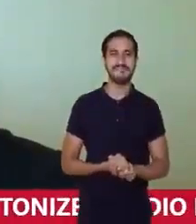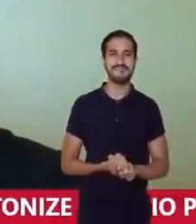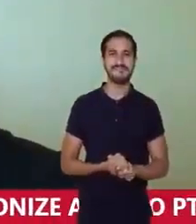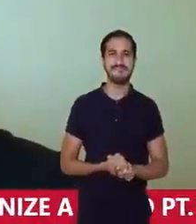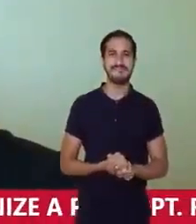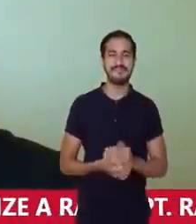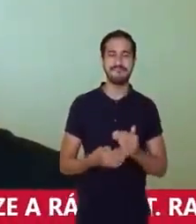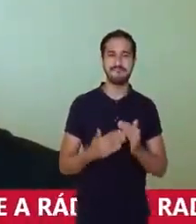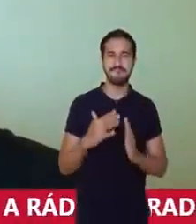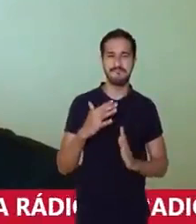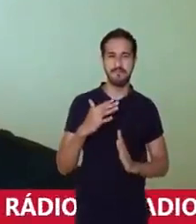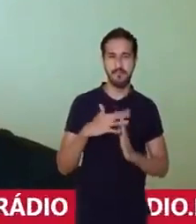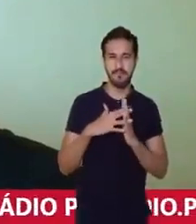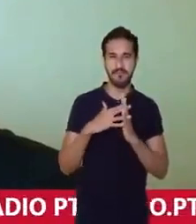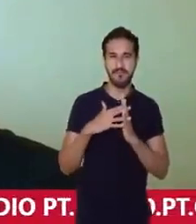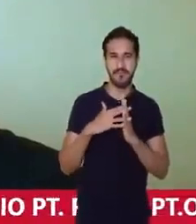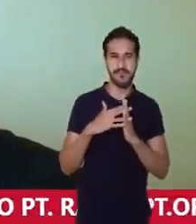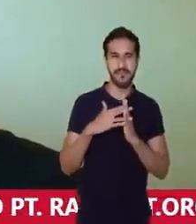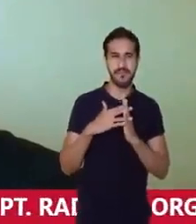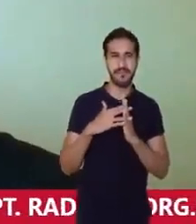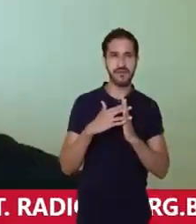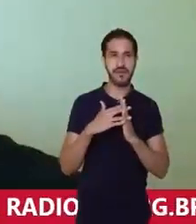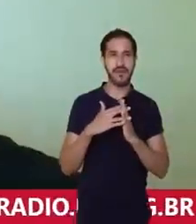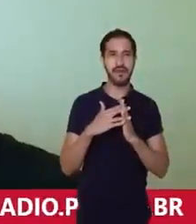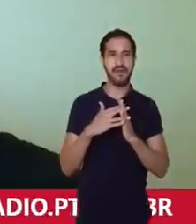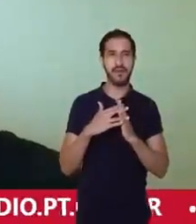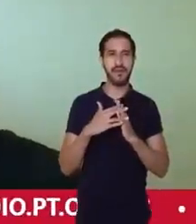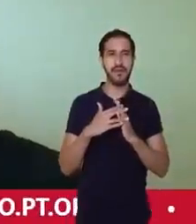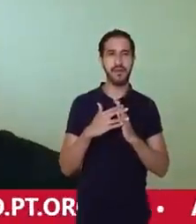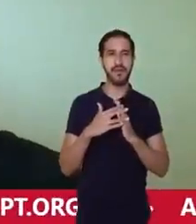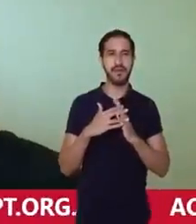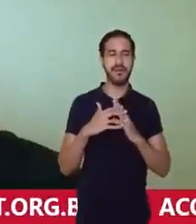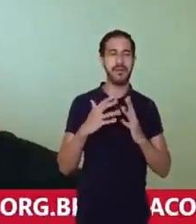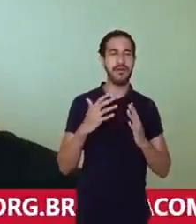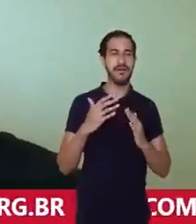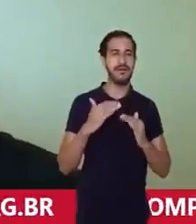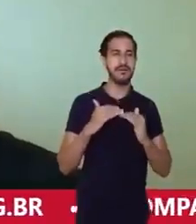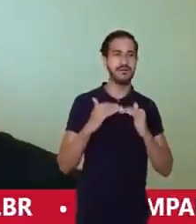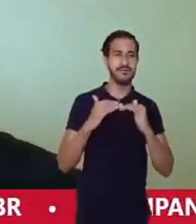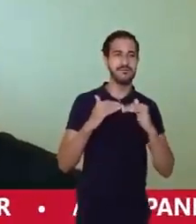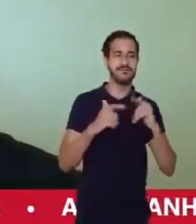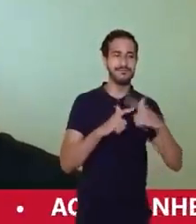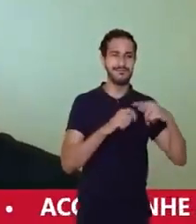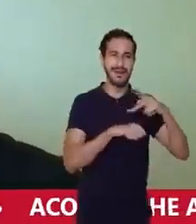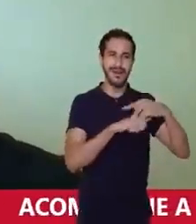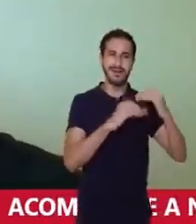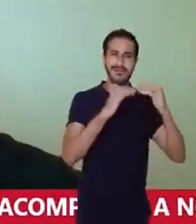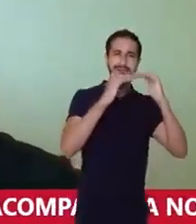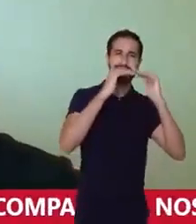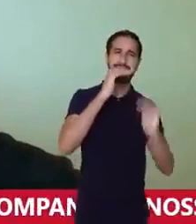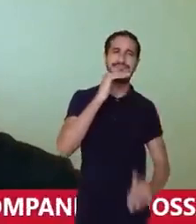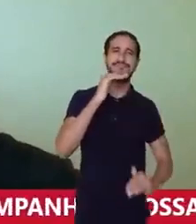ultrapassar a condição de país extremamente desigual, de país extremamente,